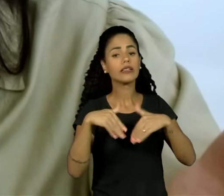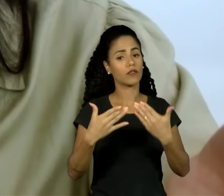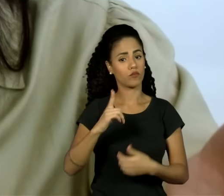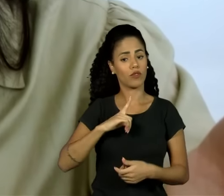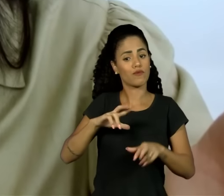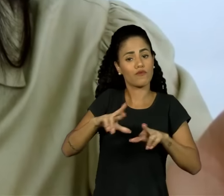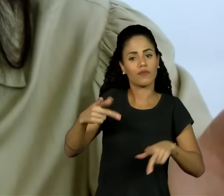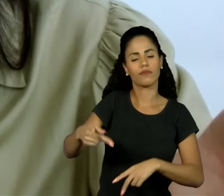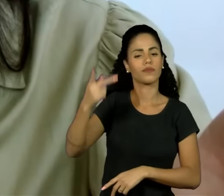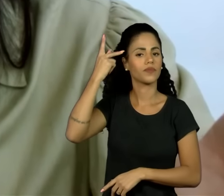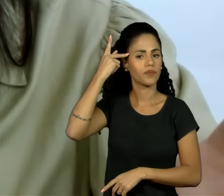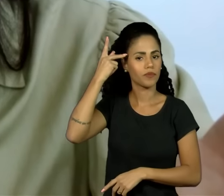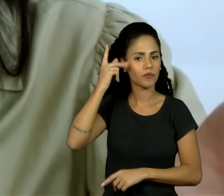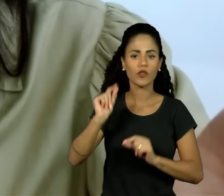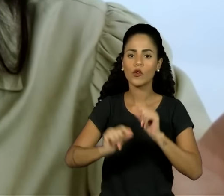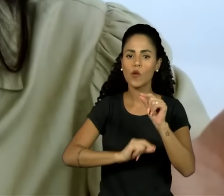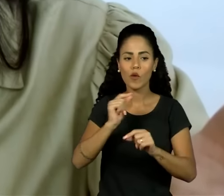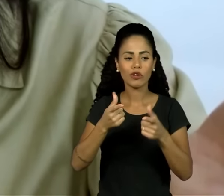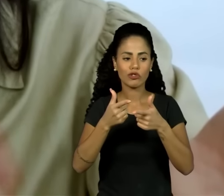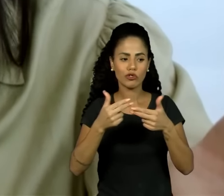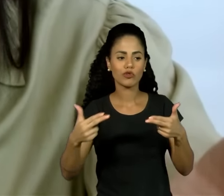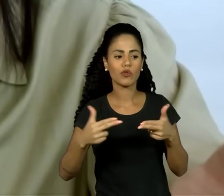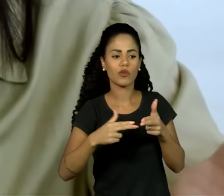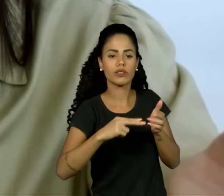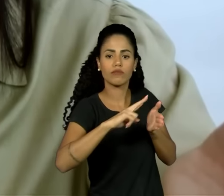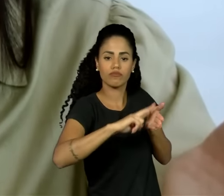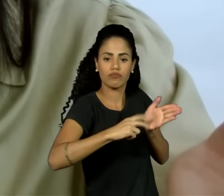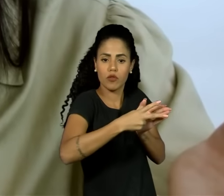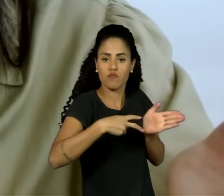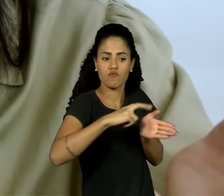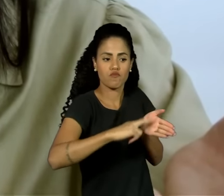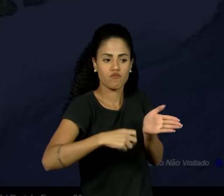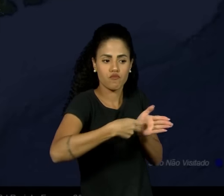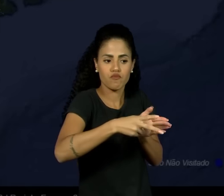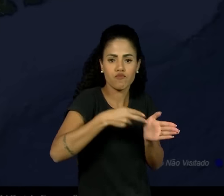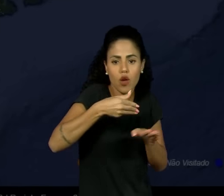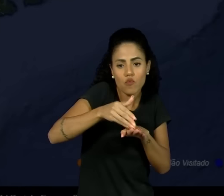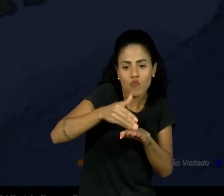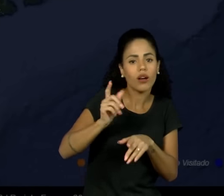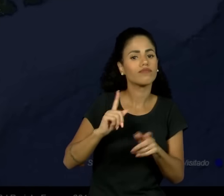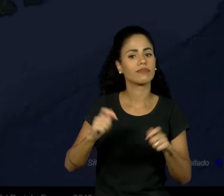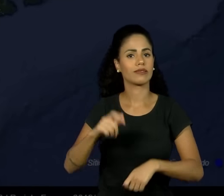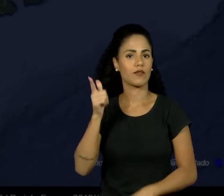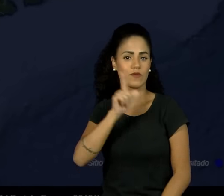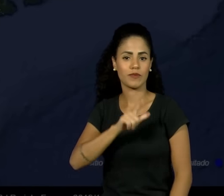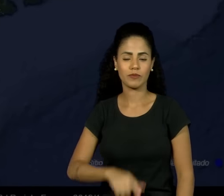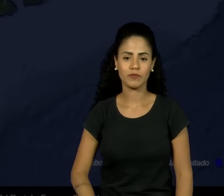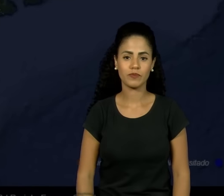no estado de São Paulo de gravuras rupestres, que é essa da técnica subtrativa.